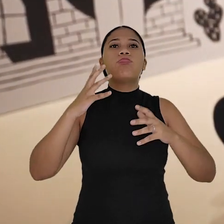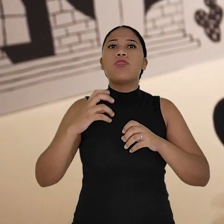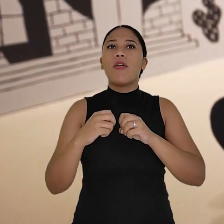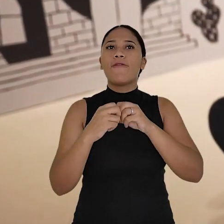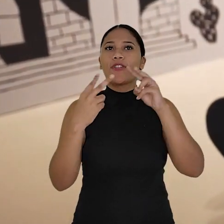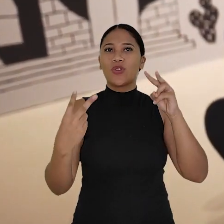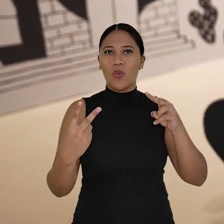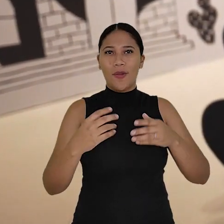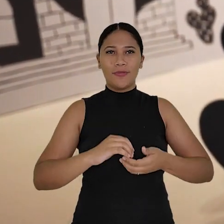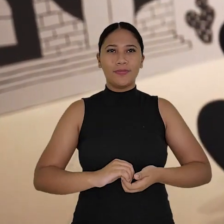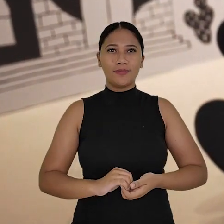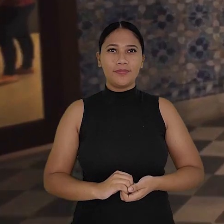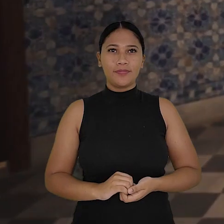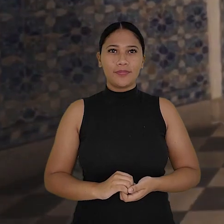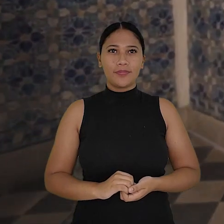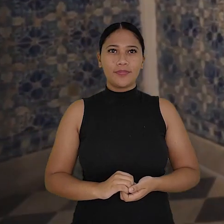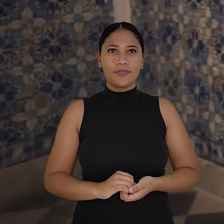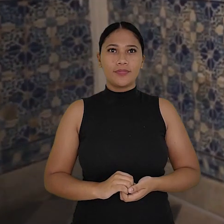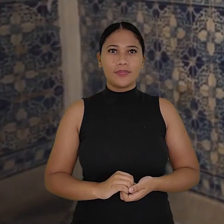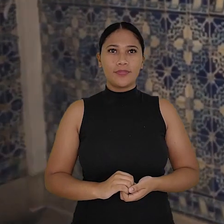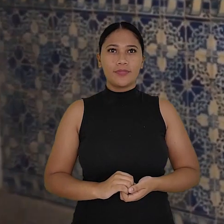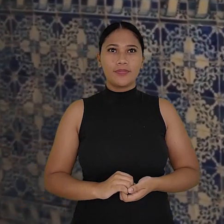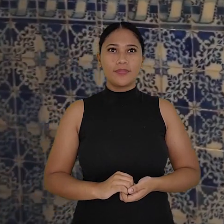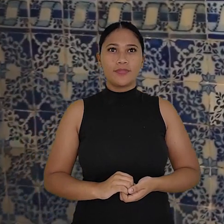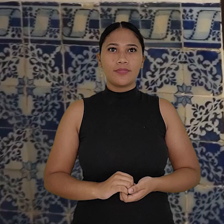virtual no cordel.